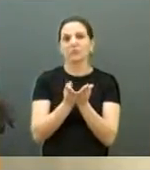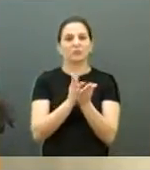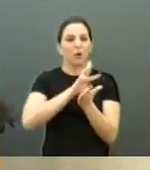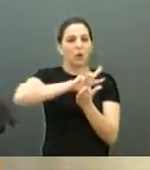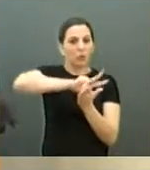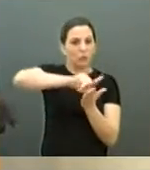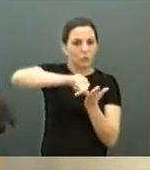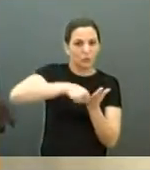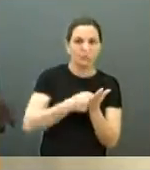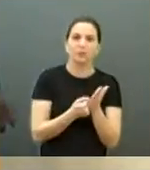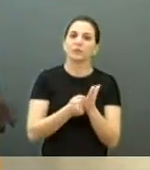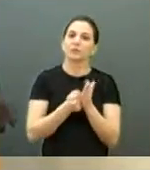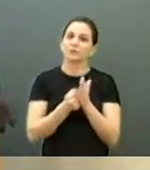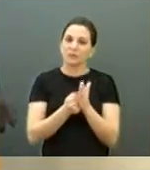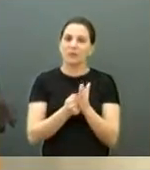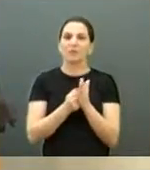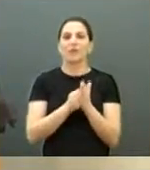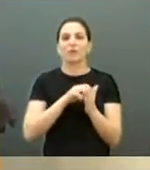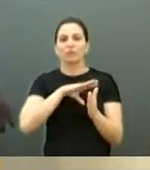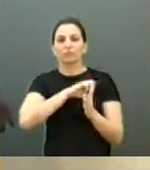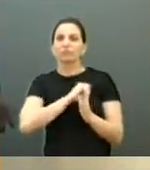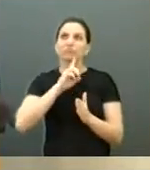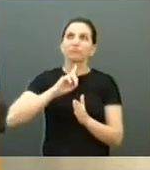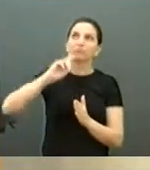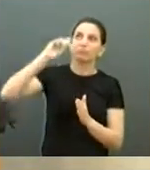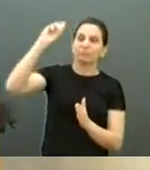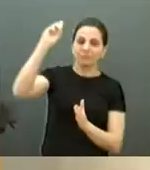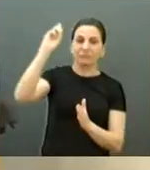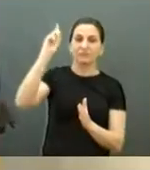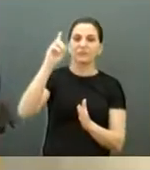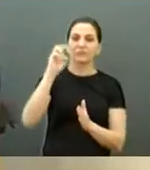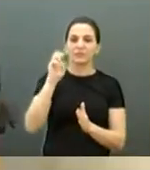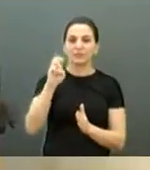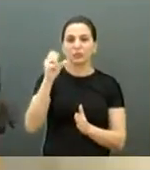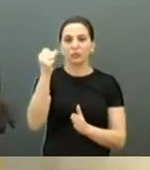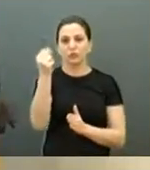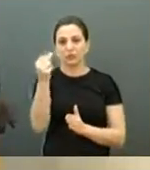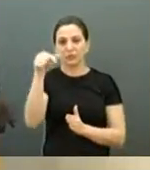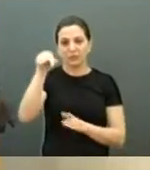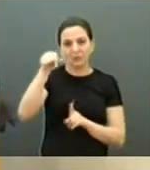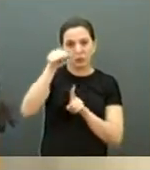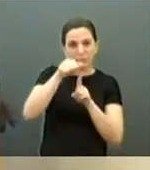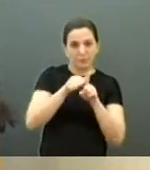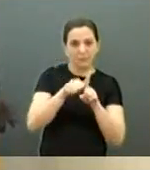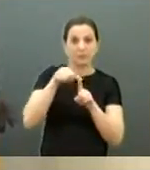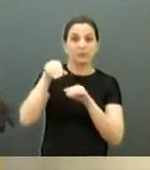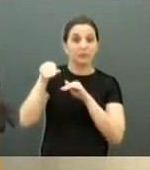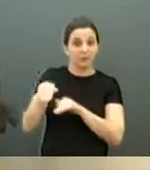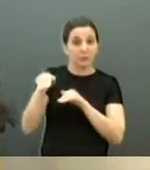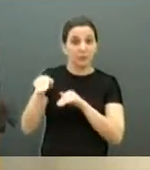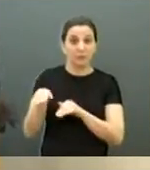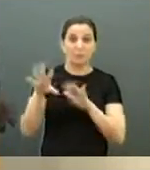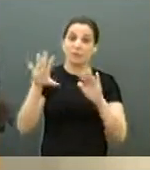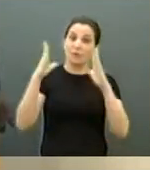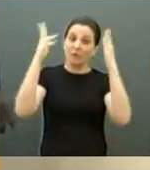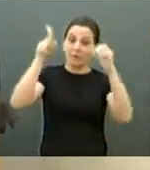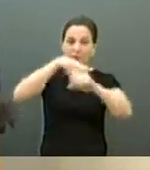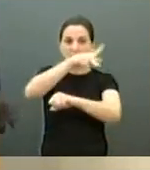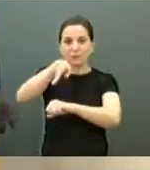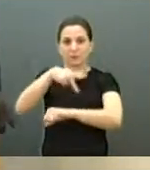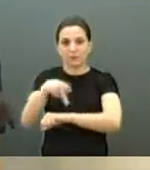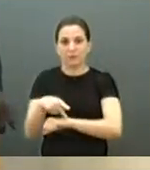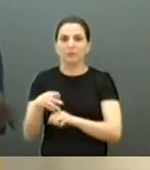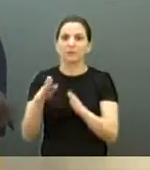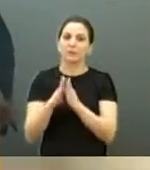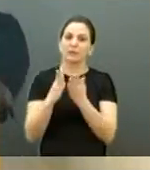muito louvor muita adoração a deus 5 6 e 7 agora setembro a festa das ações na